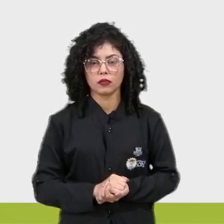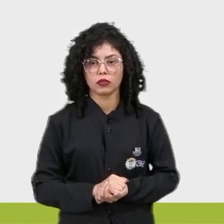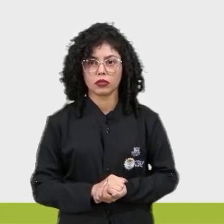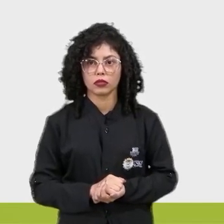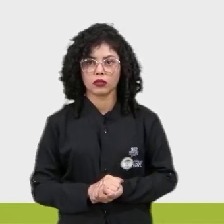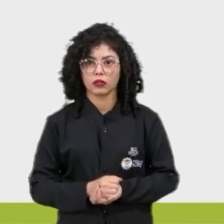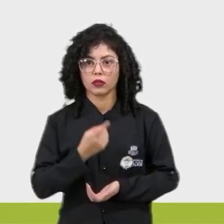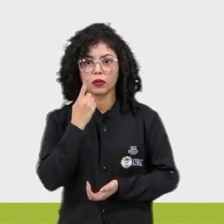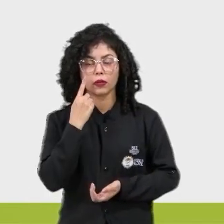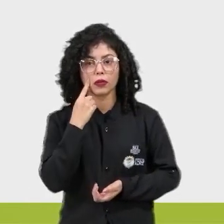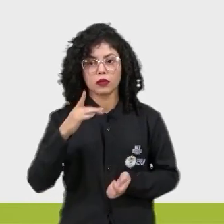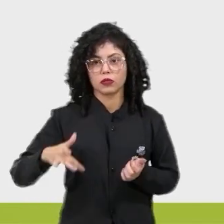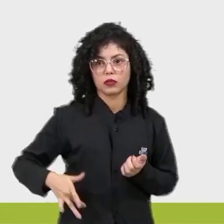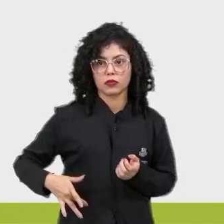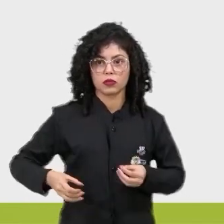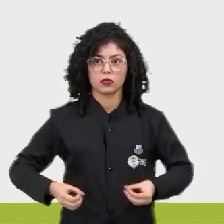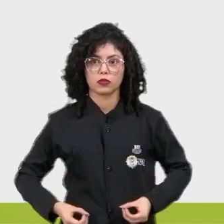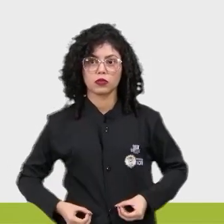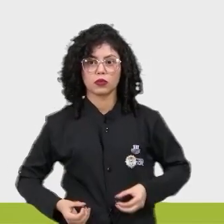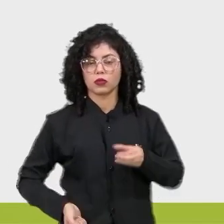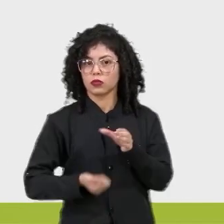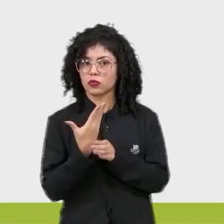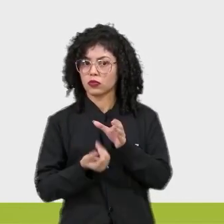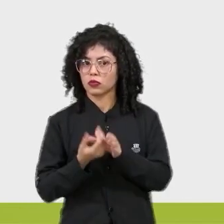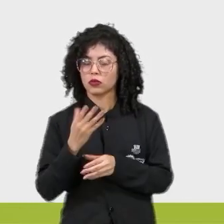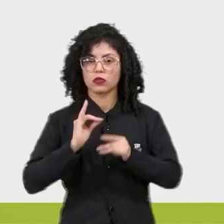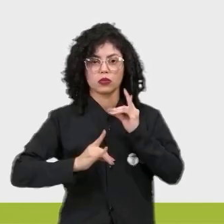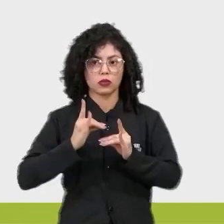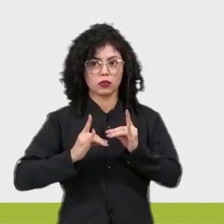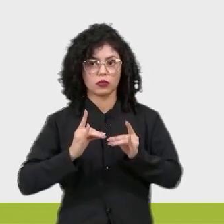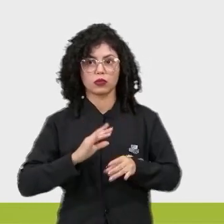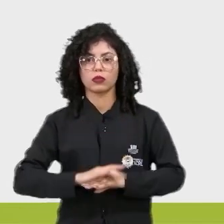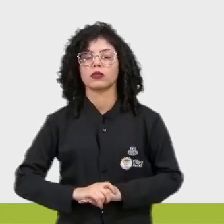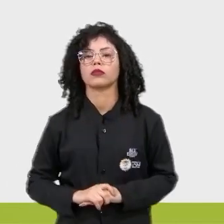E olha que é o fígado e os rins que estão produzindo esse hormônio.